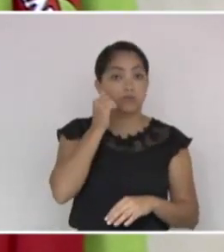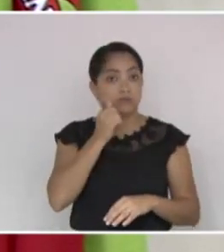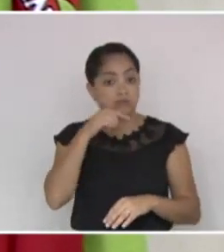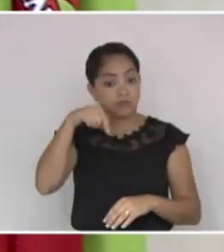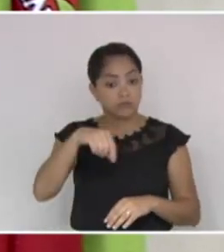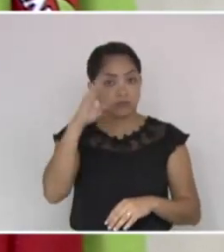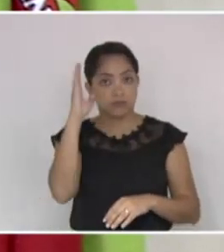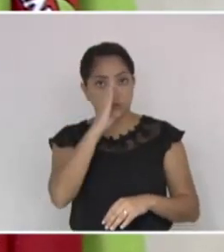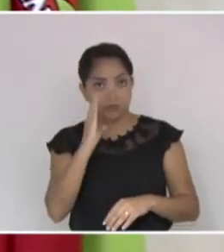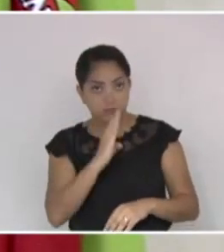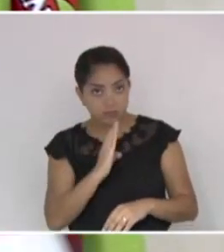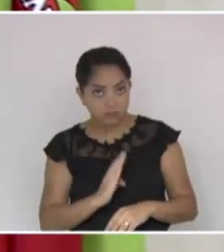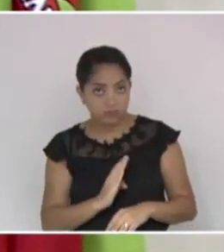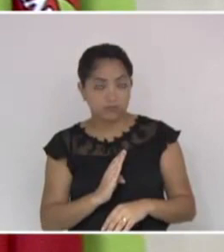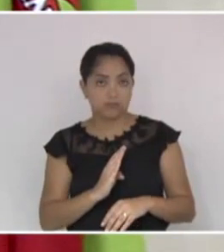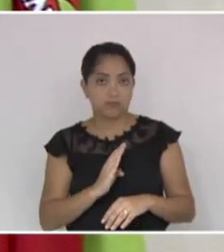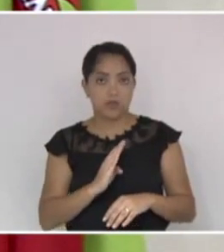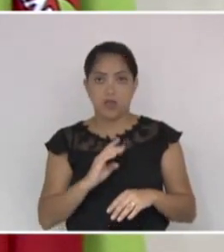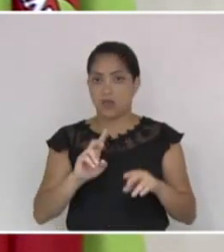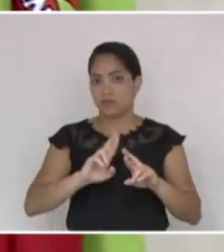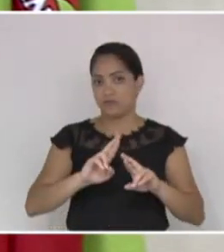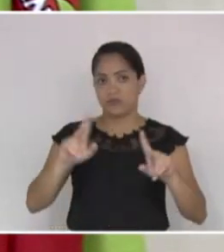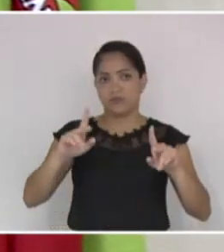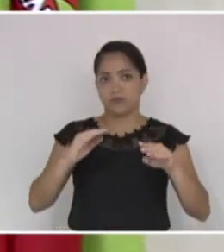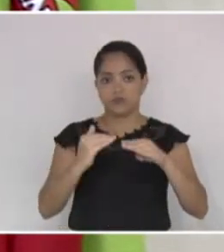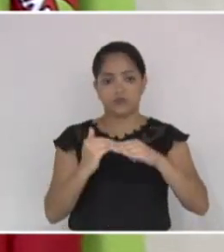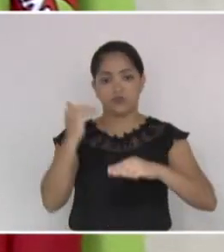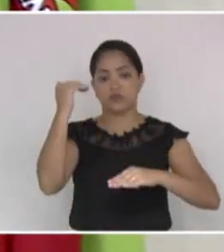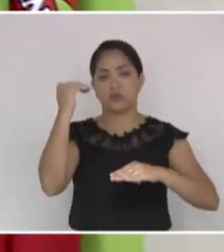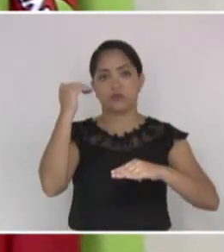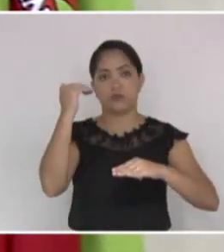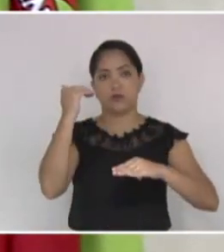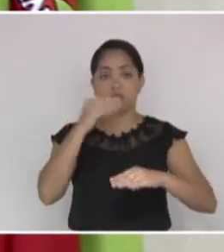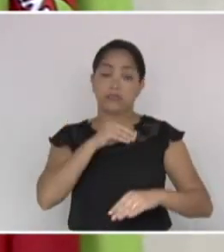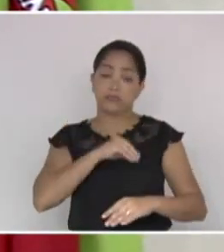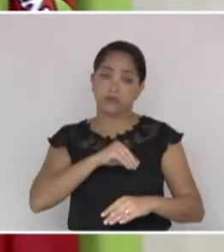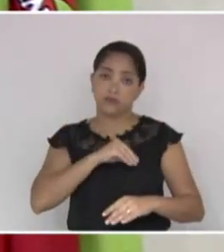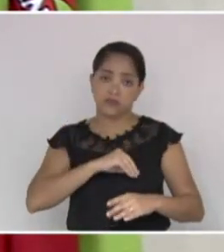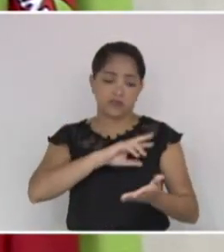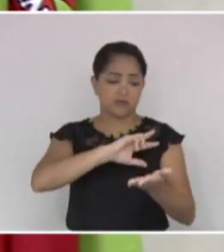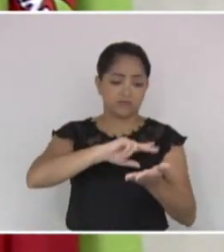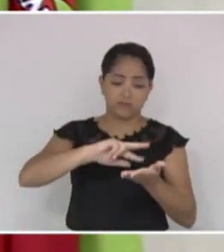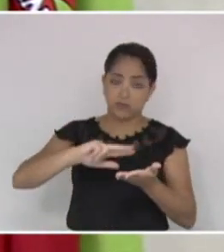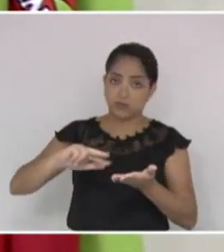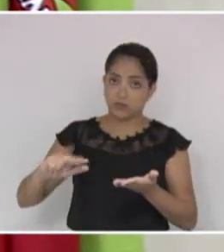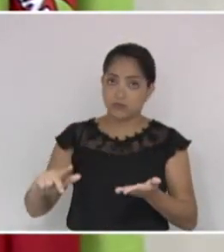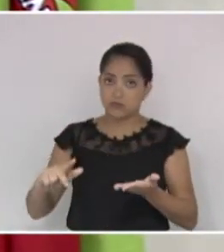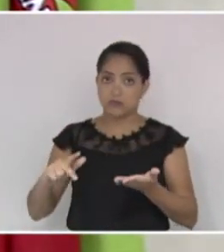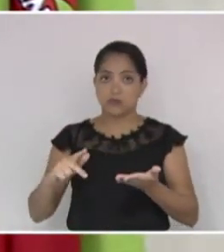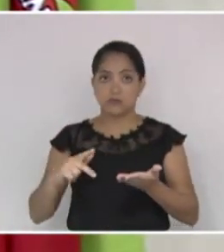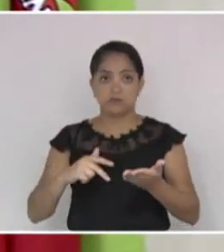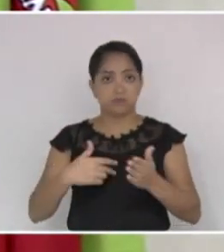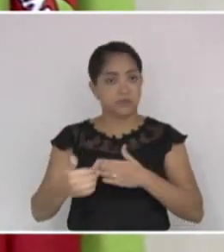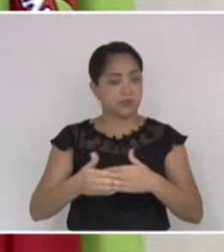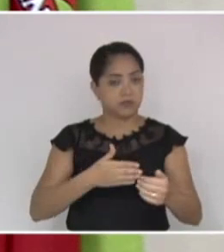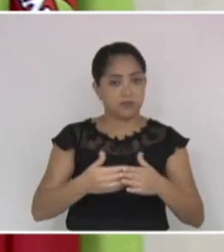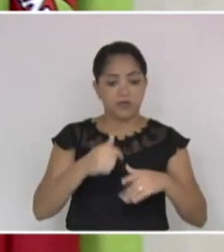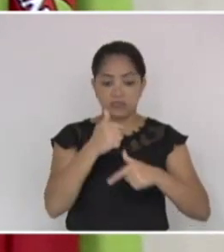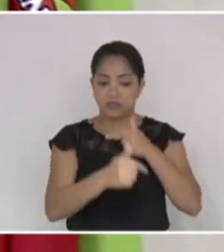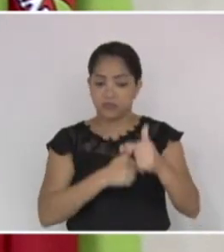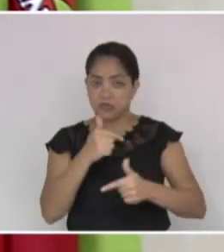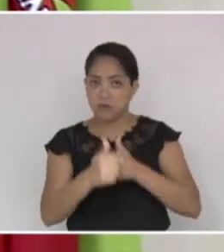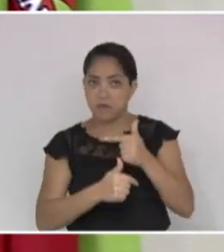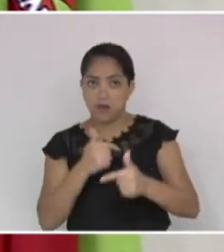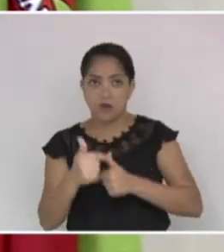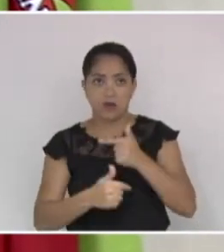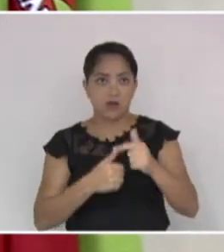é persistentemente desigual. Sem falar na questão salarial, né? Que, exercendo a mesma função, muitos homens ganham mais